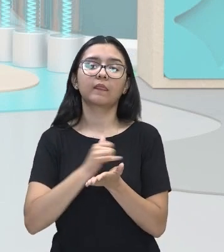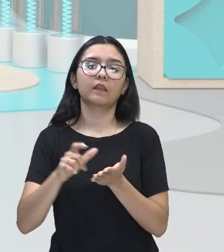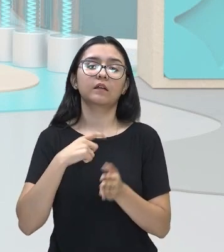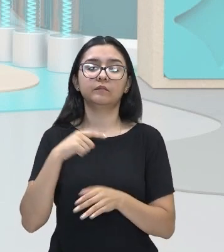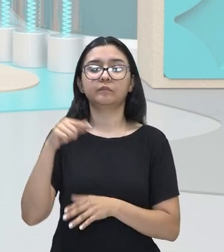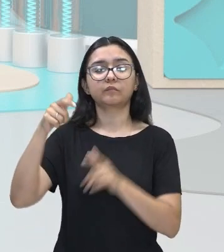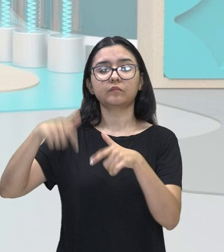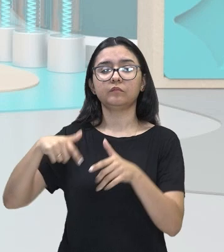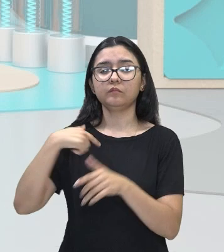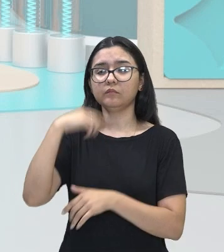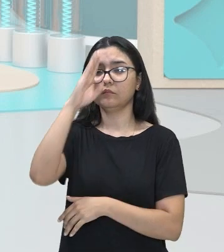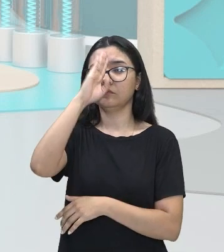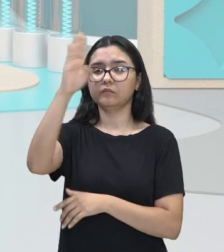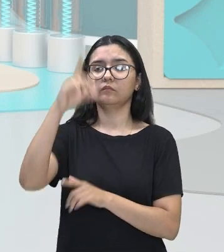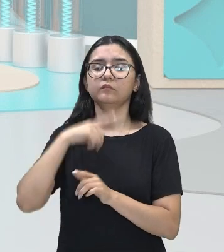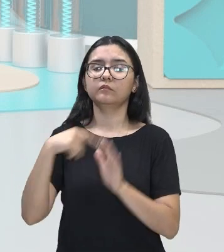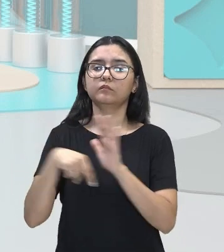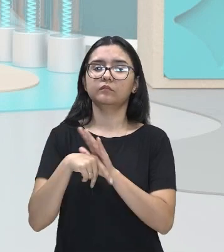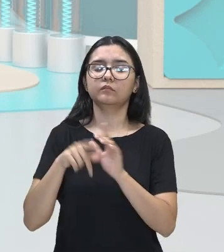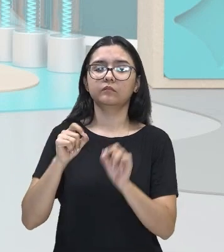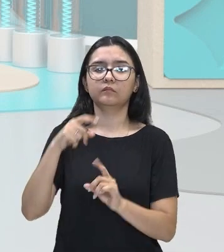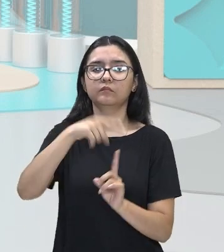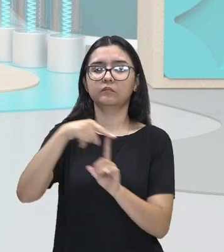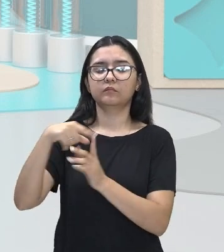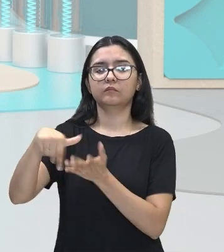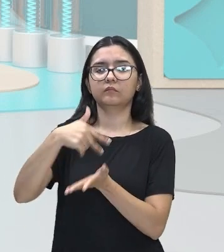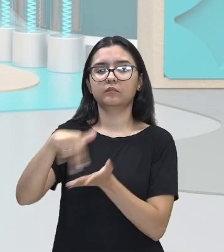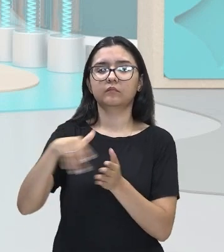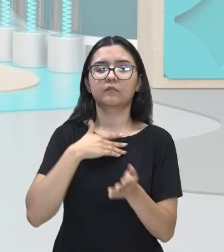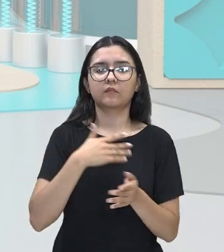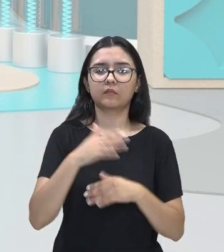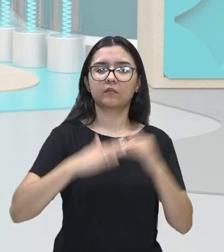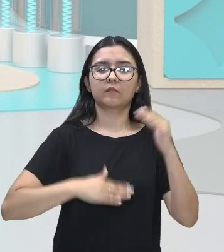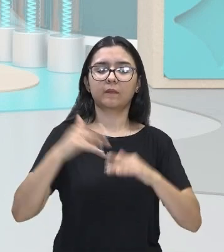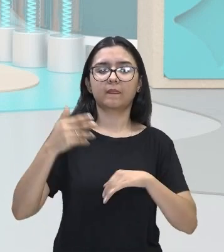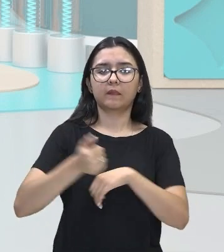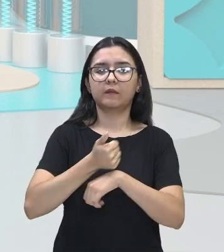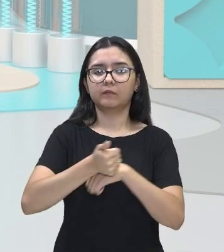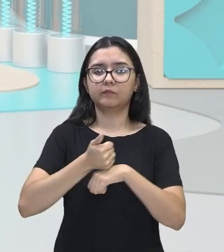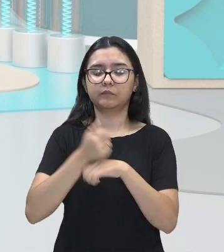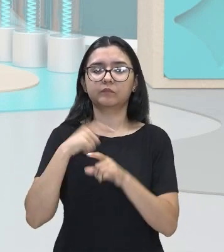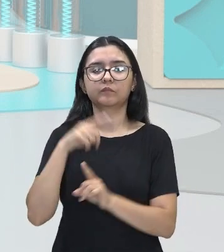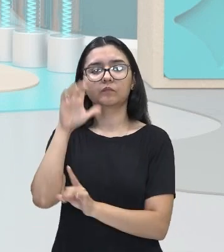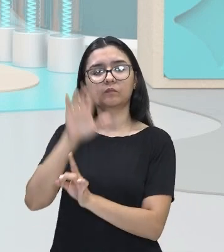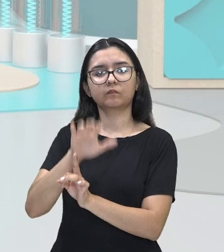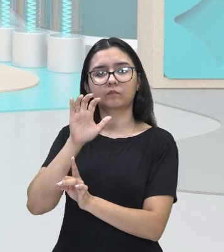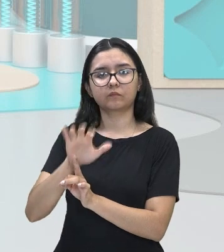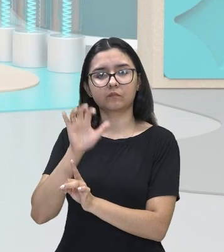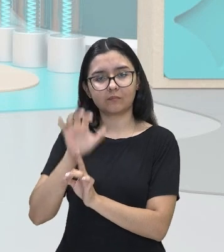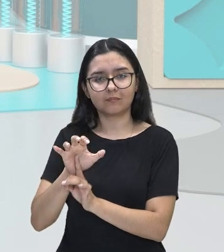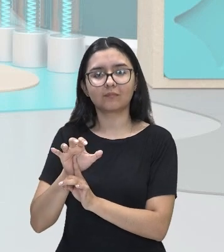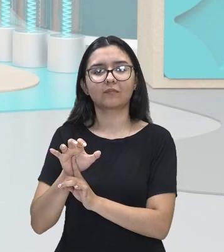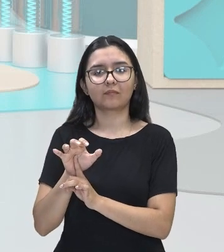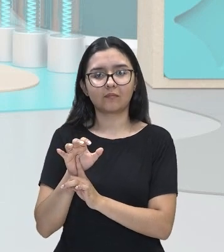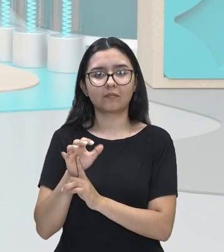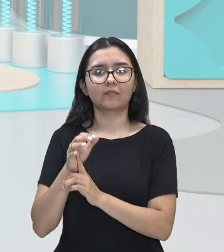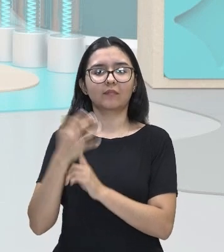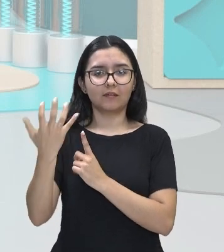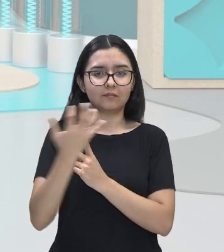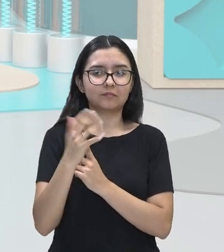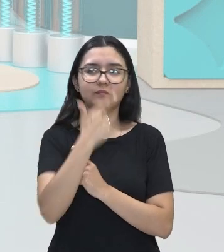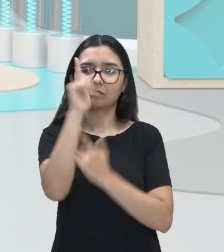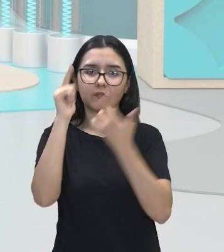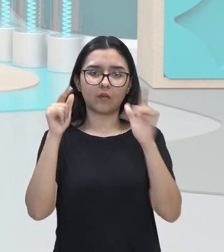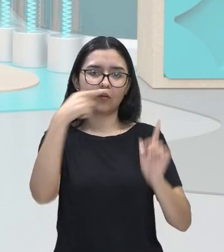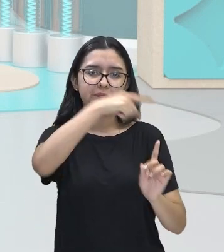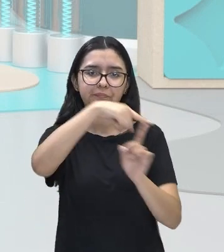centro importante para a salsa, onde os músicos e dançarinos latinos influenciaram e foram influenciados por outros